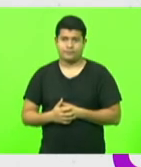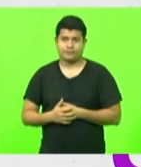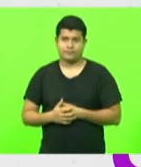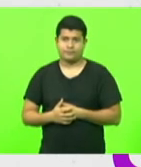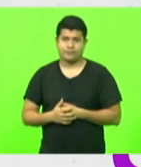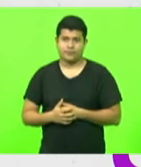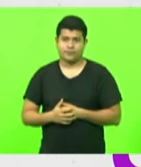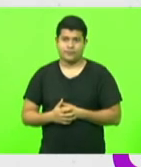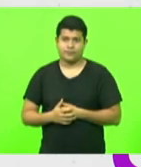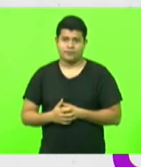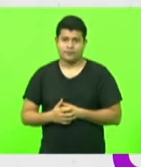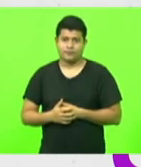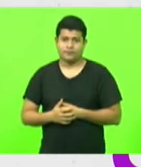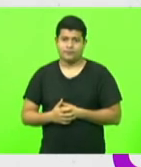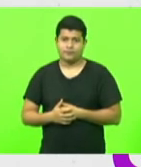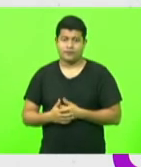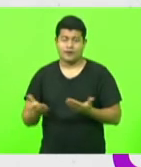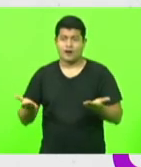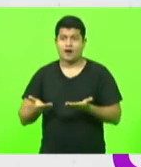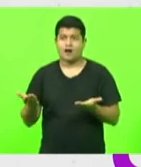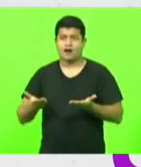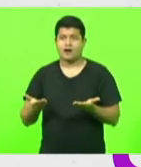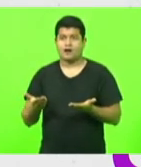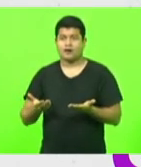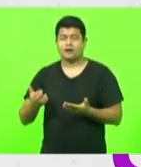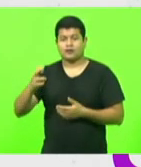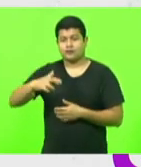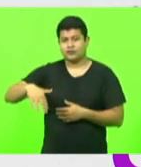Agora é a região do Planalto Norte.